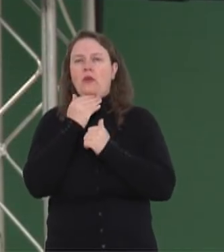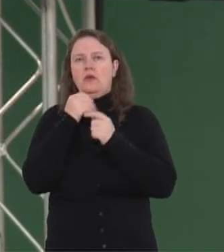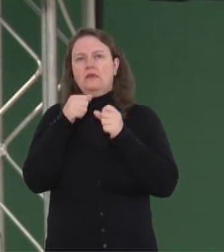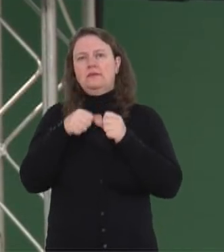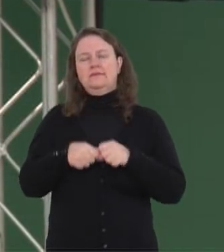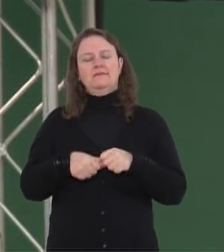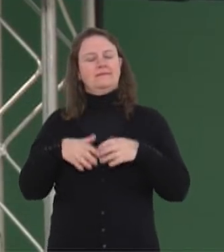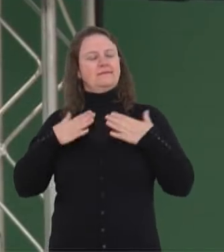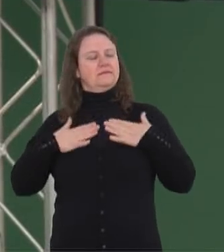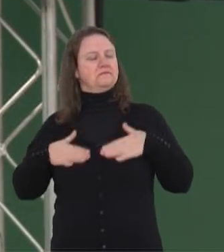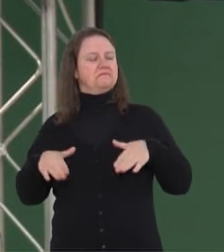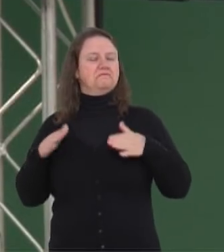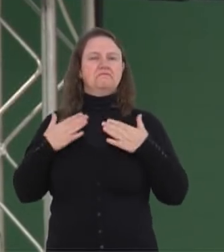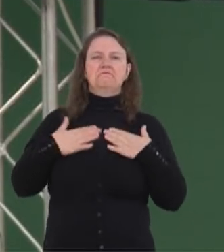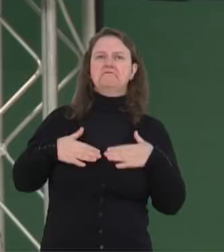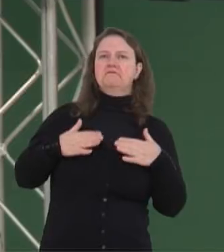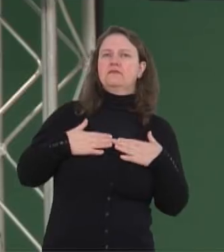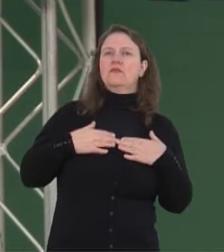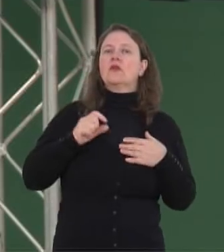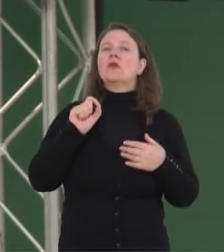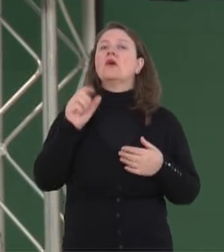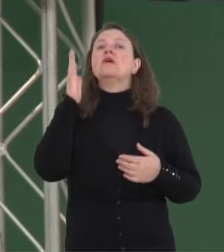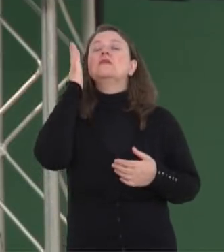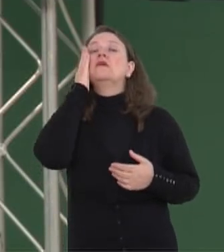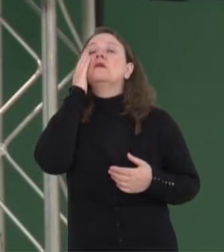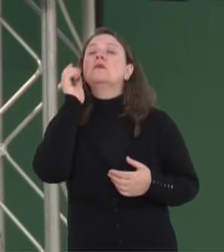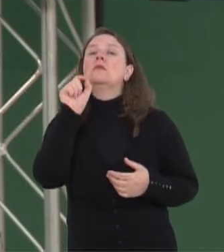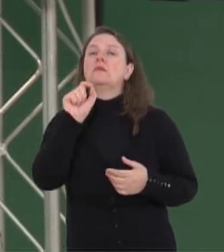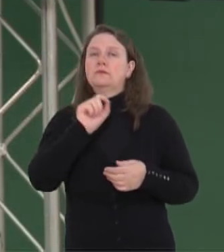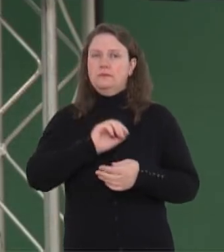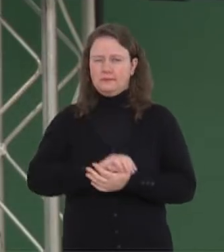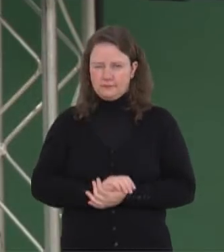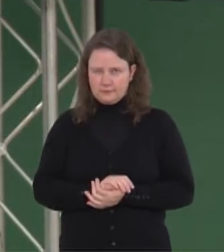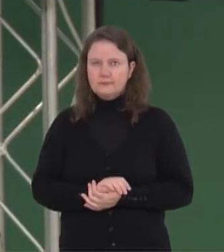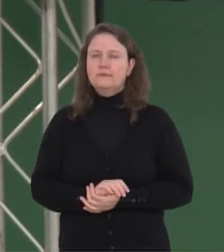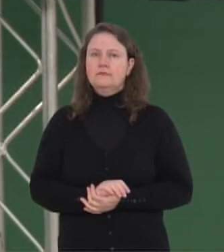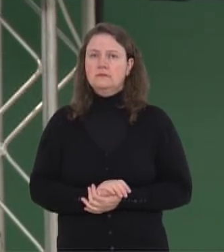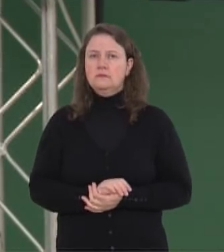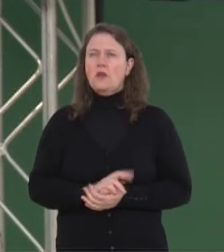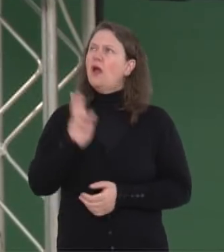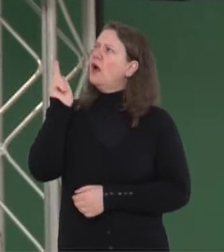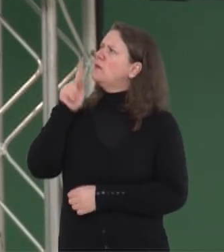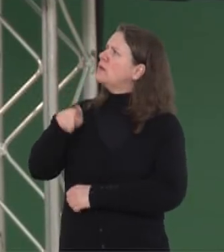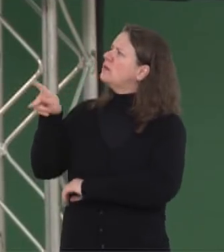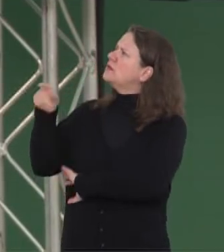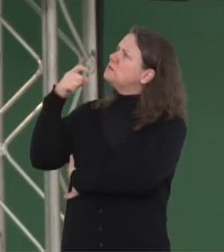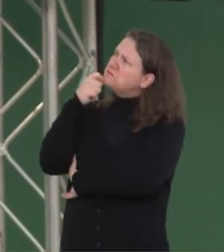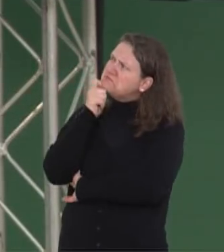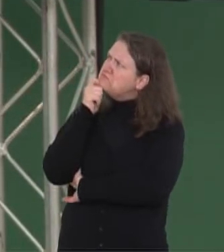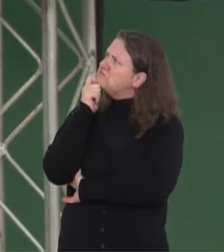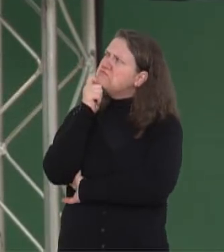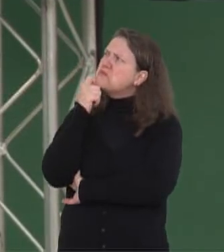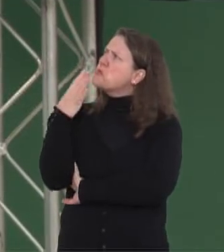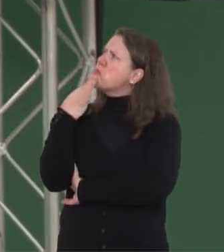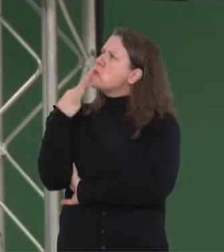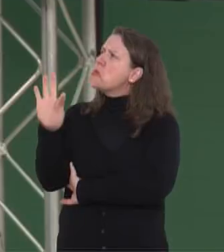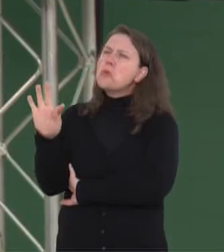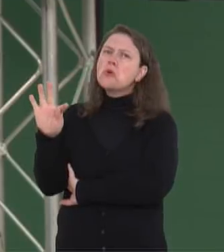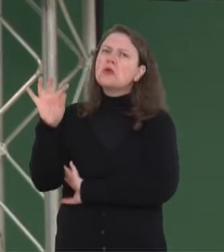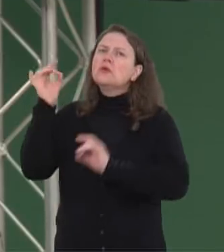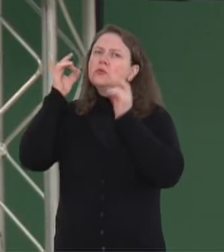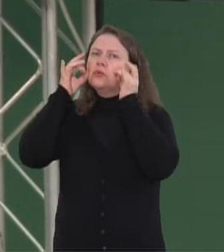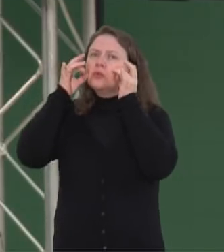de boa. O que vocês sabem sobre ele? Ai, teacher, mas eu ainda não li nada sobre o